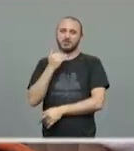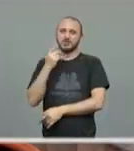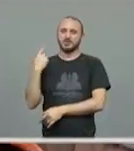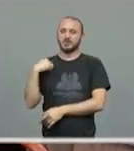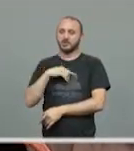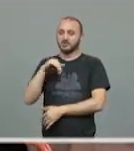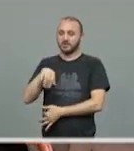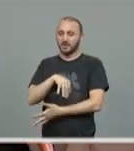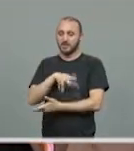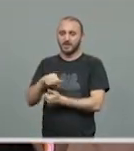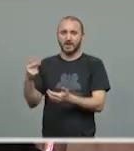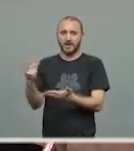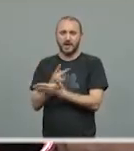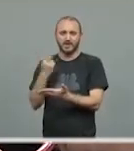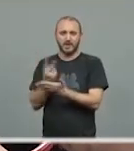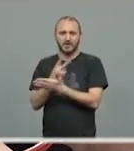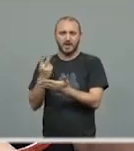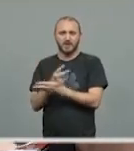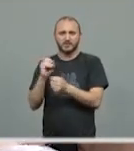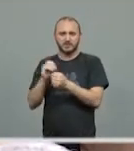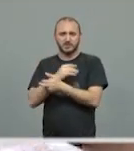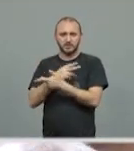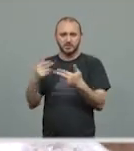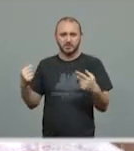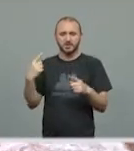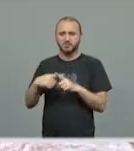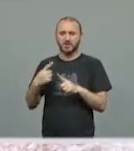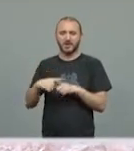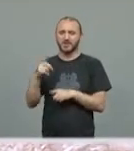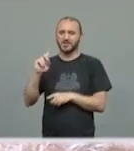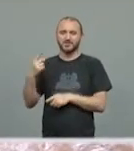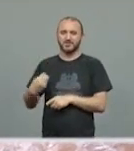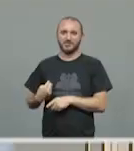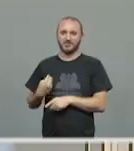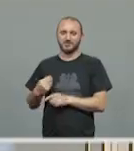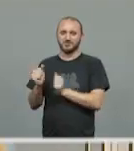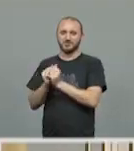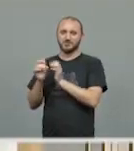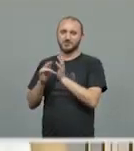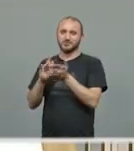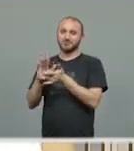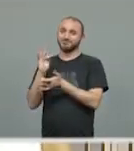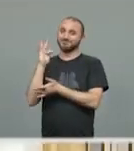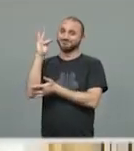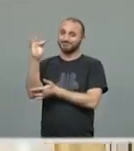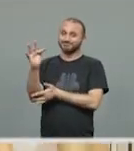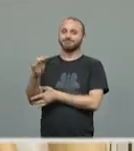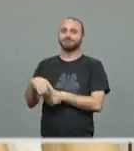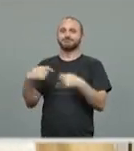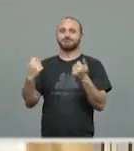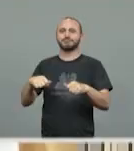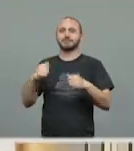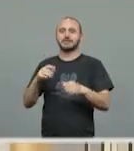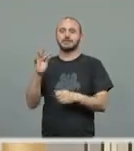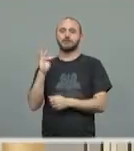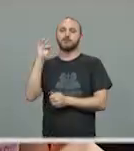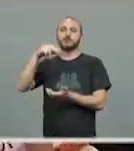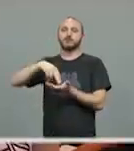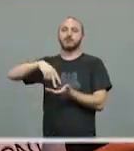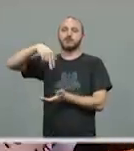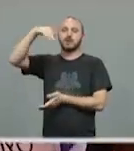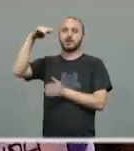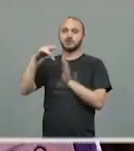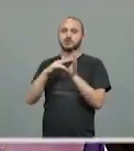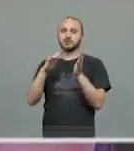Cristo quero viver, com Cristo quero morrer, com Cristo quero morrer, para em Cristo ressuscitar, para em